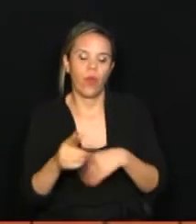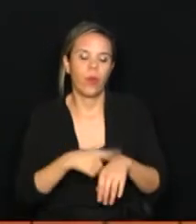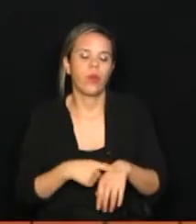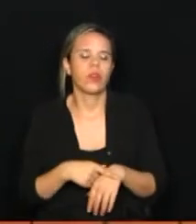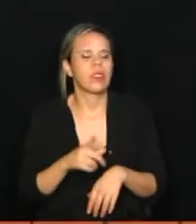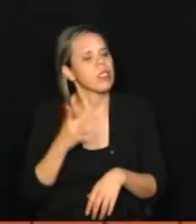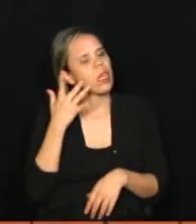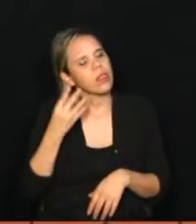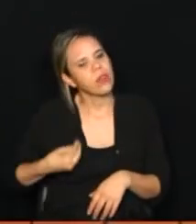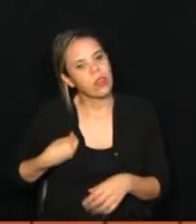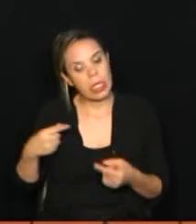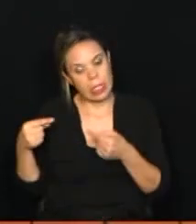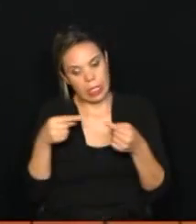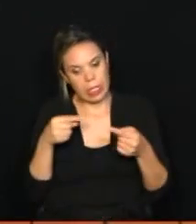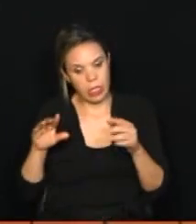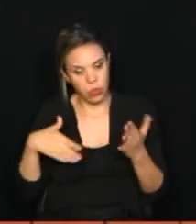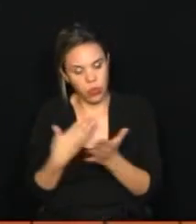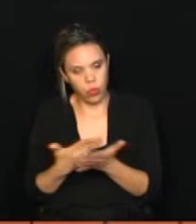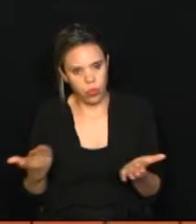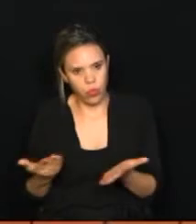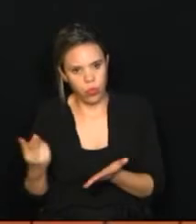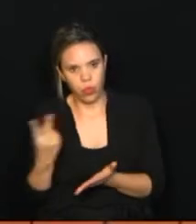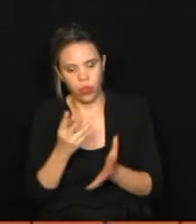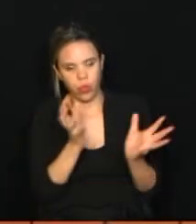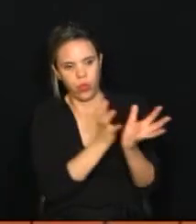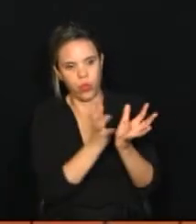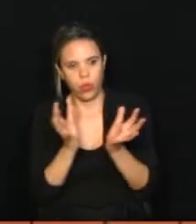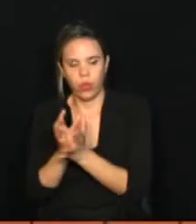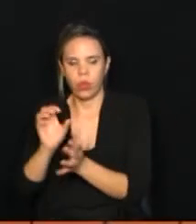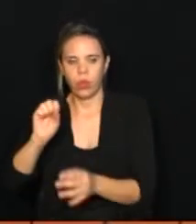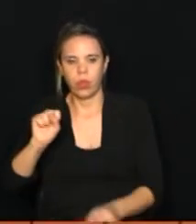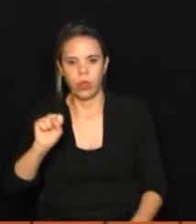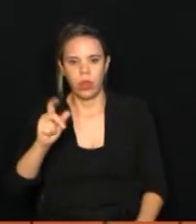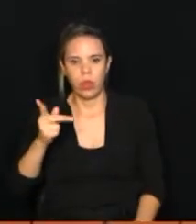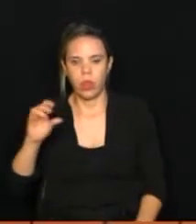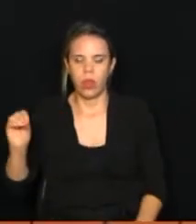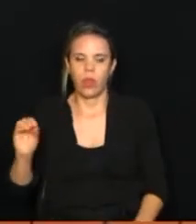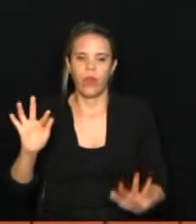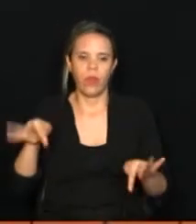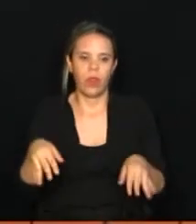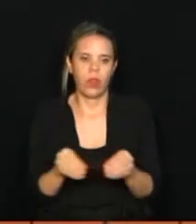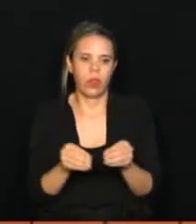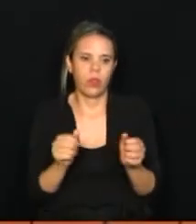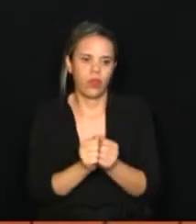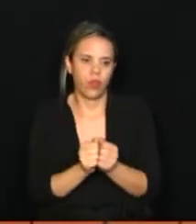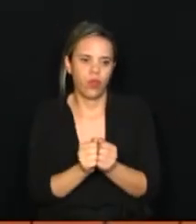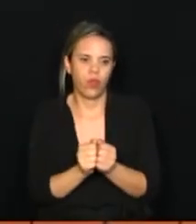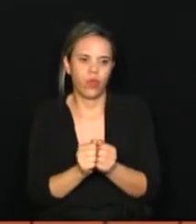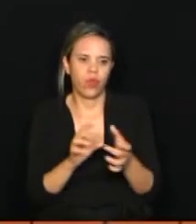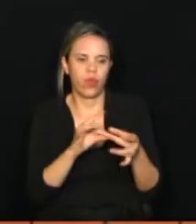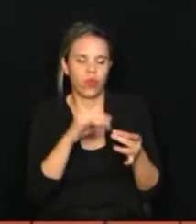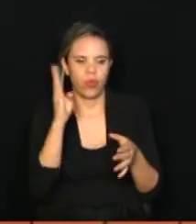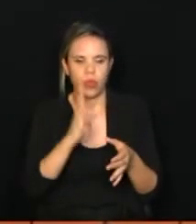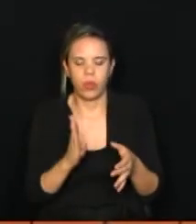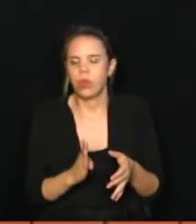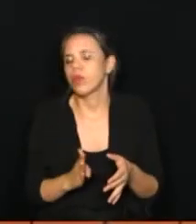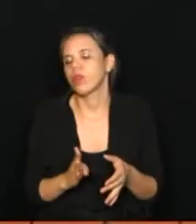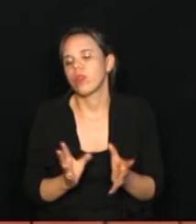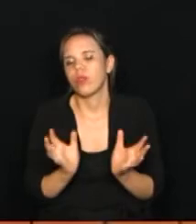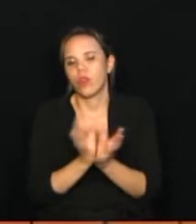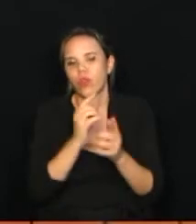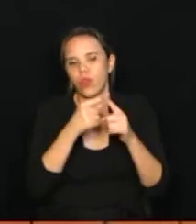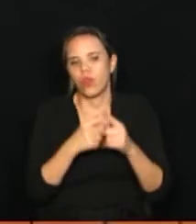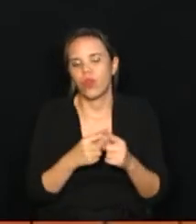Existe essa rivalidade ainda hoje entre vocês e a equipe de Sampaio? Já fizeram finais de Liga Nacional?